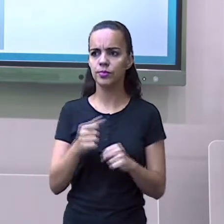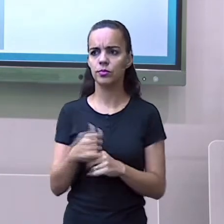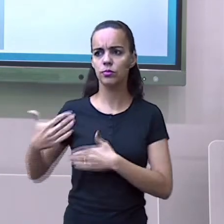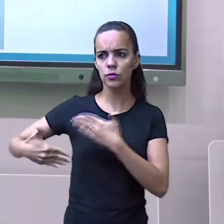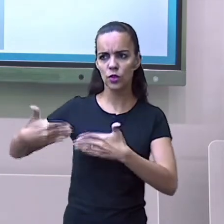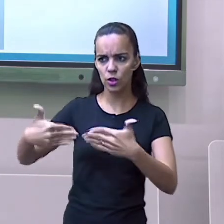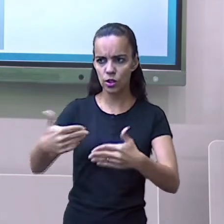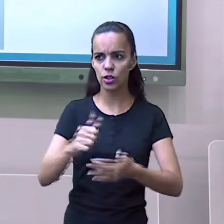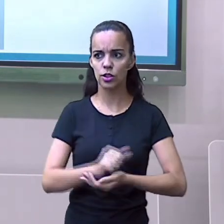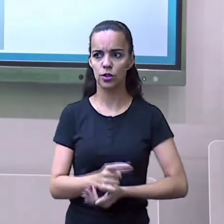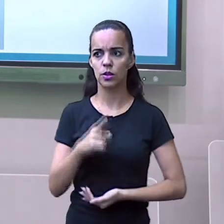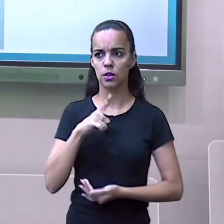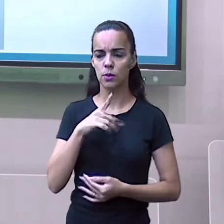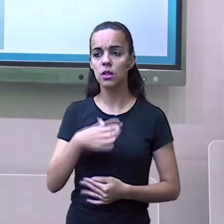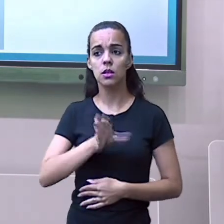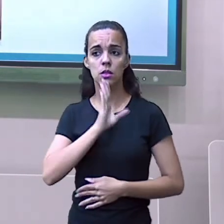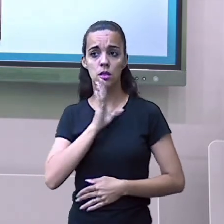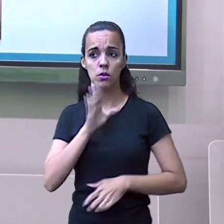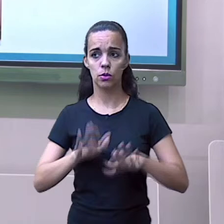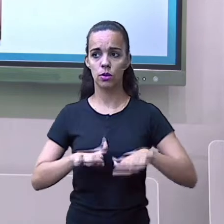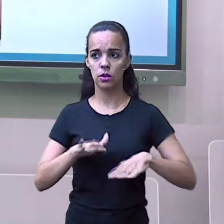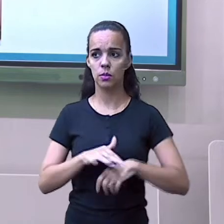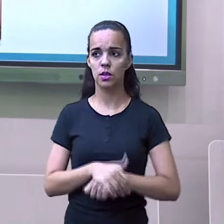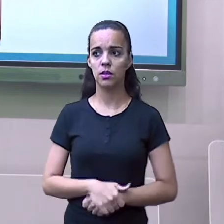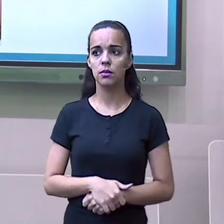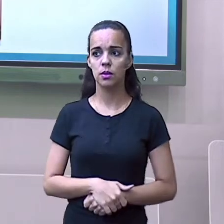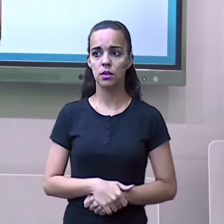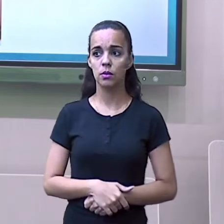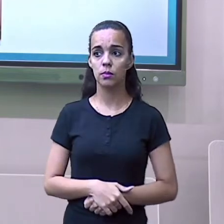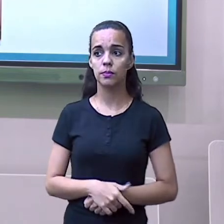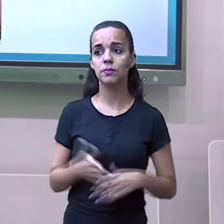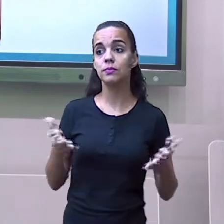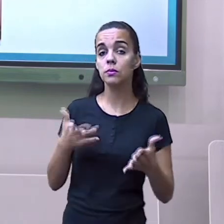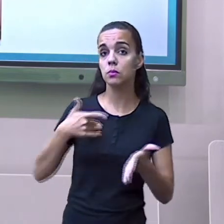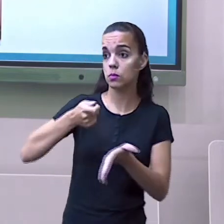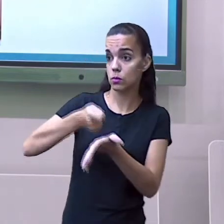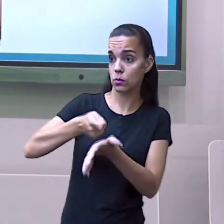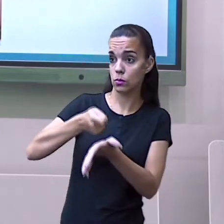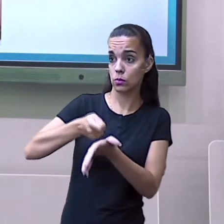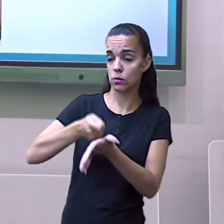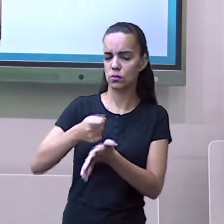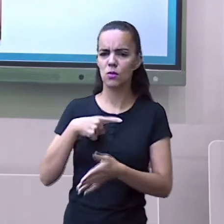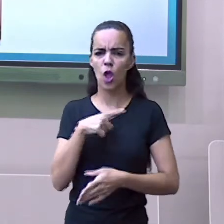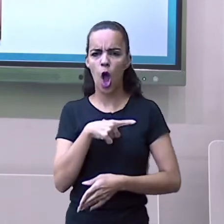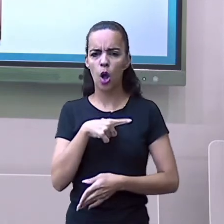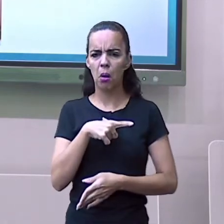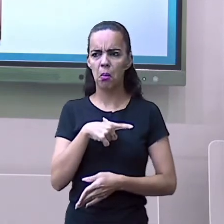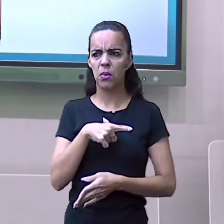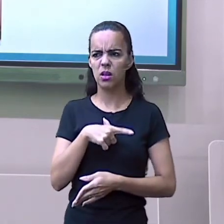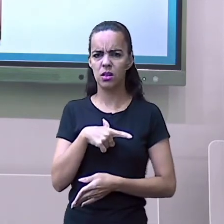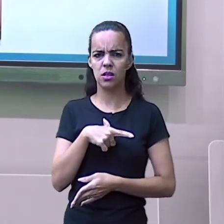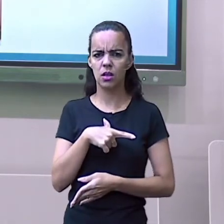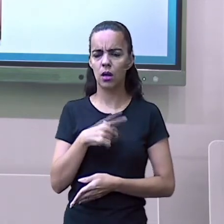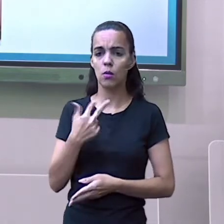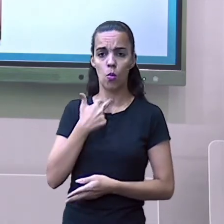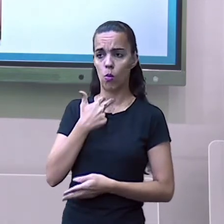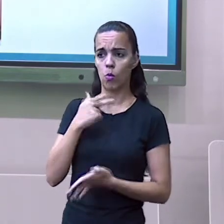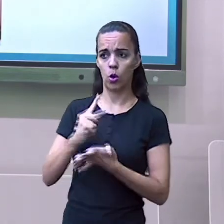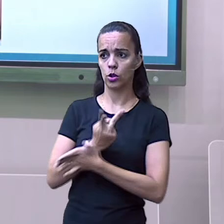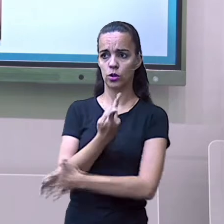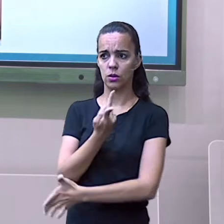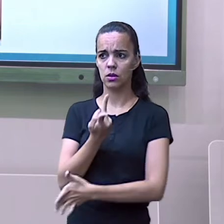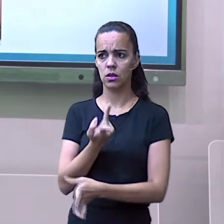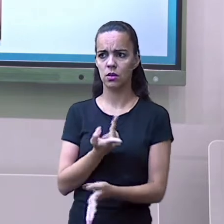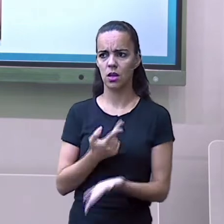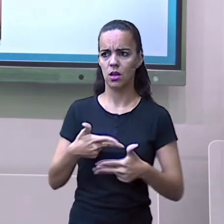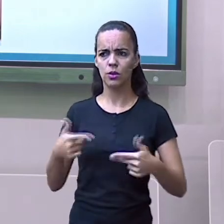que às vezes a gente não tem muito conhecimento. Nós temos a cobrança indevida. Essa com certeza deve ser uma